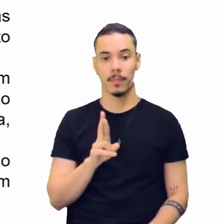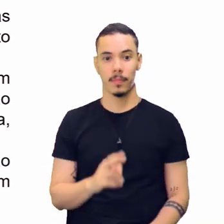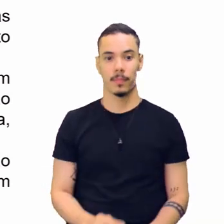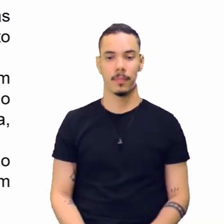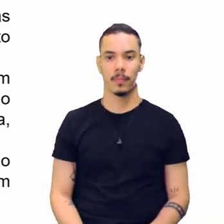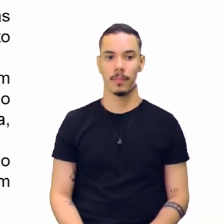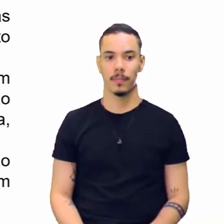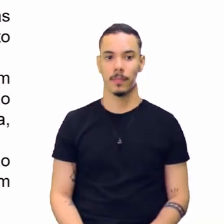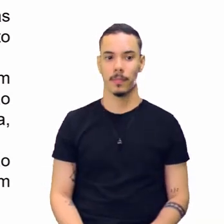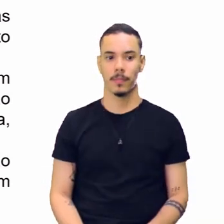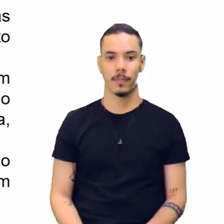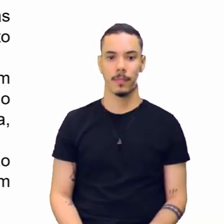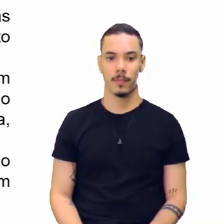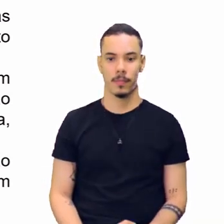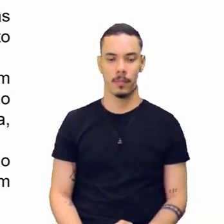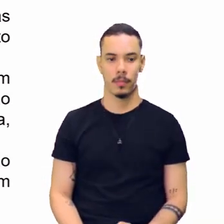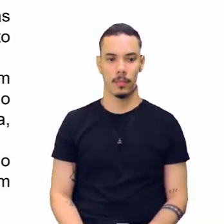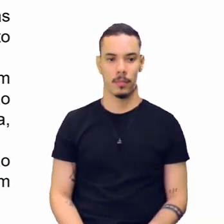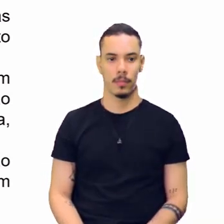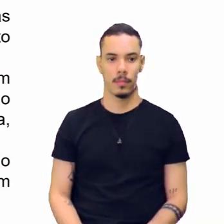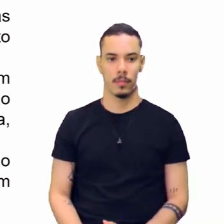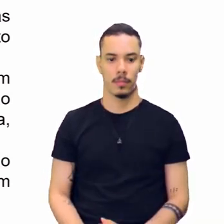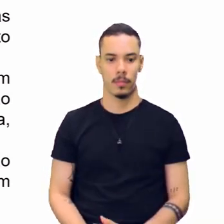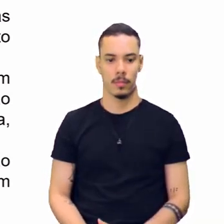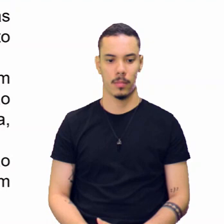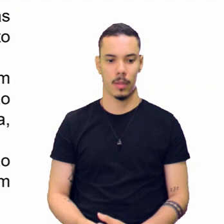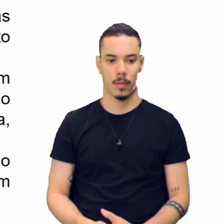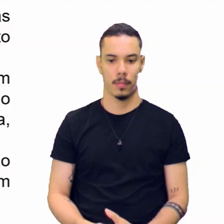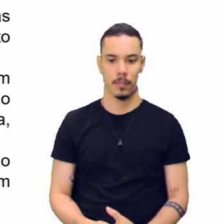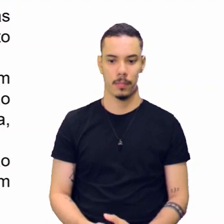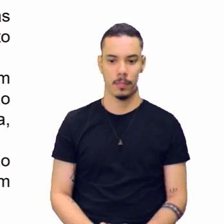né? Qual é a